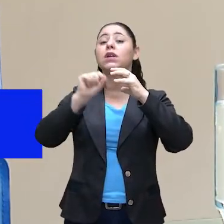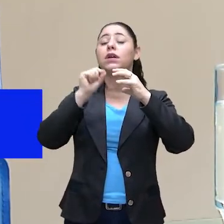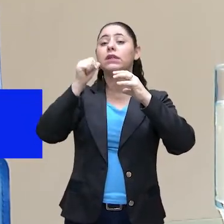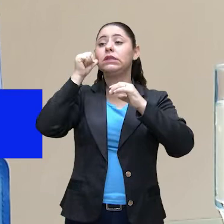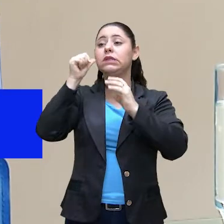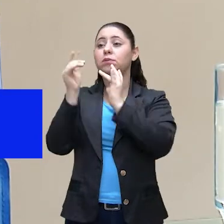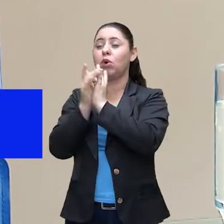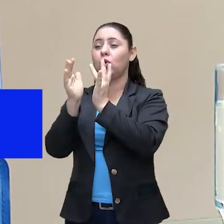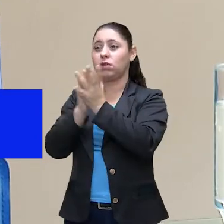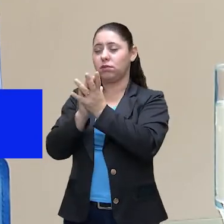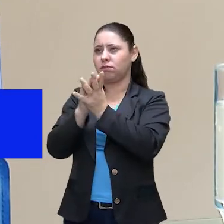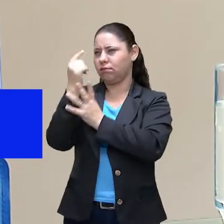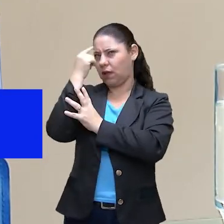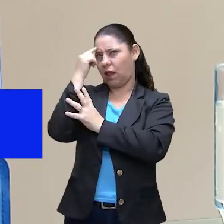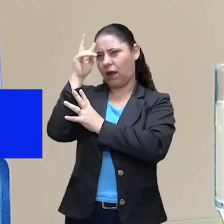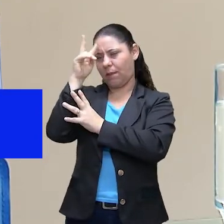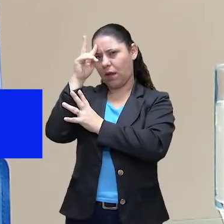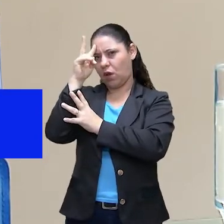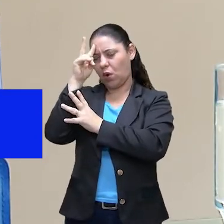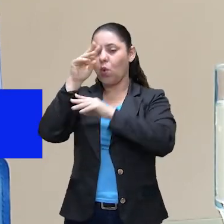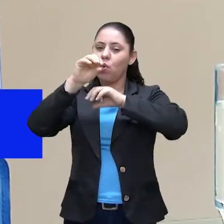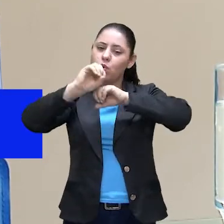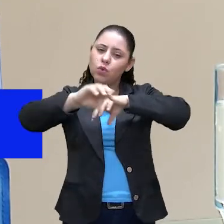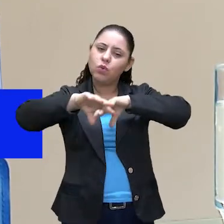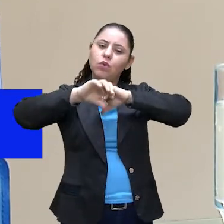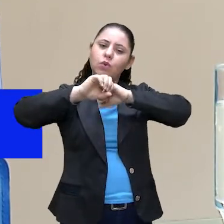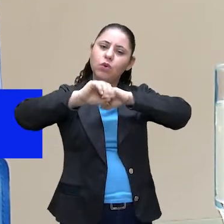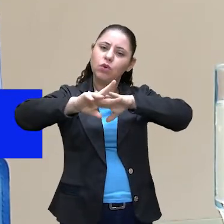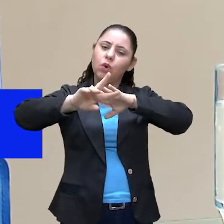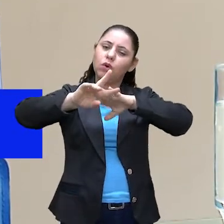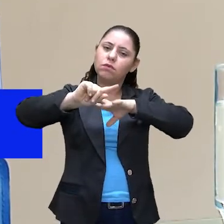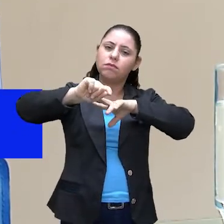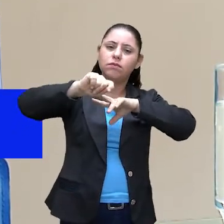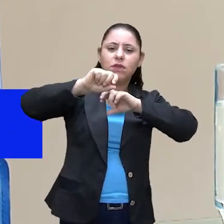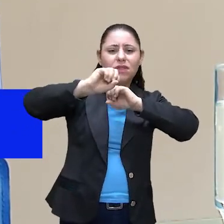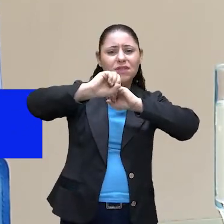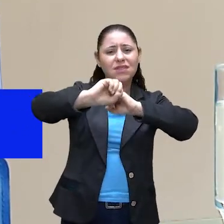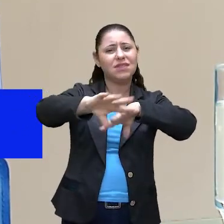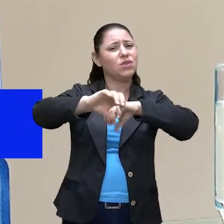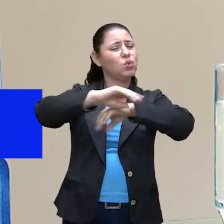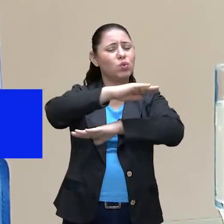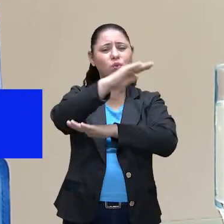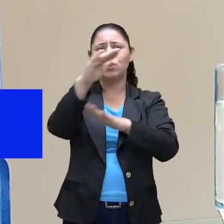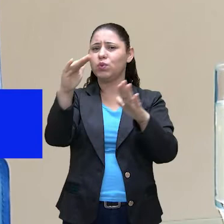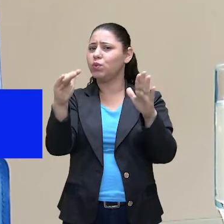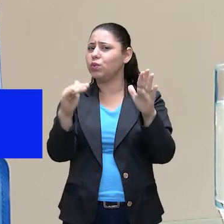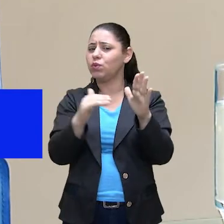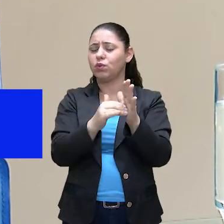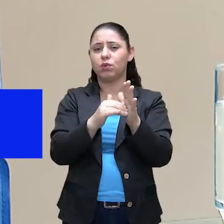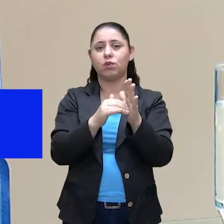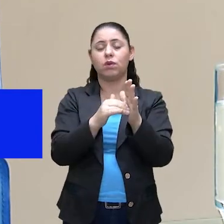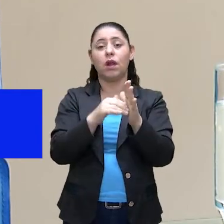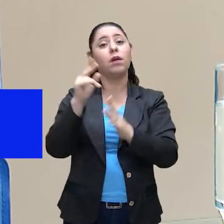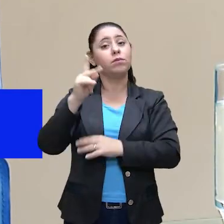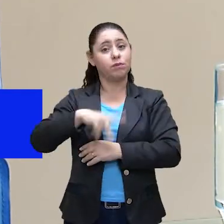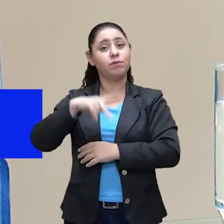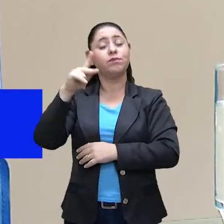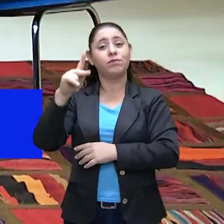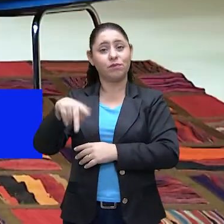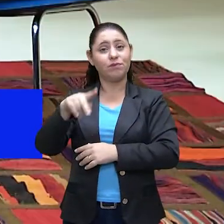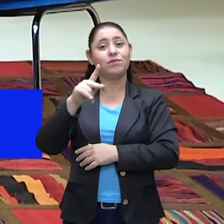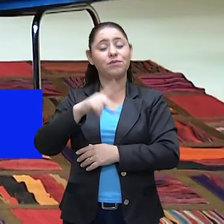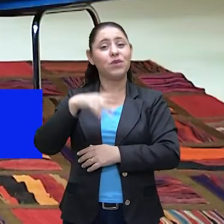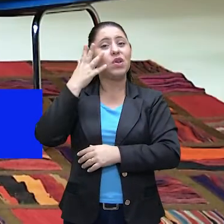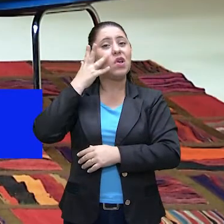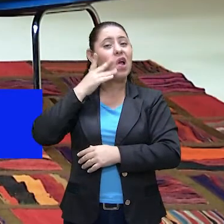daquele paciente que me vem à mente, cuidou dele, ressignificou tudo o que ela podia, tratou, ela era uma